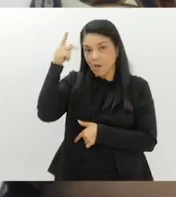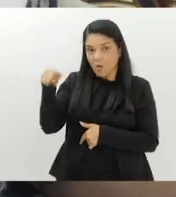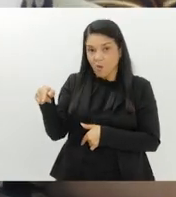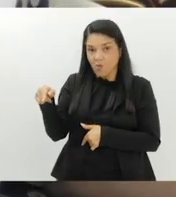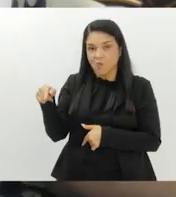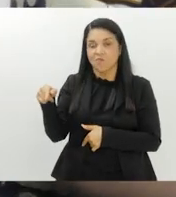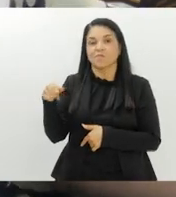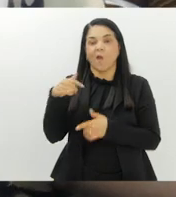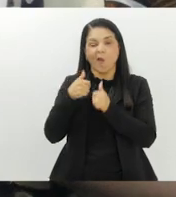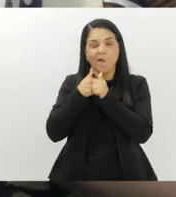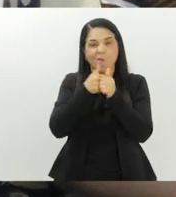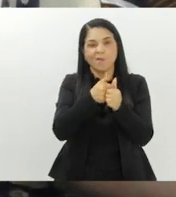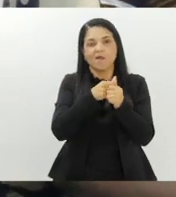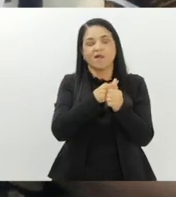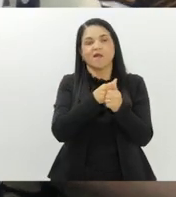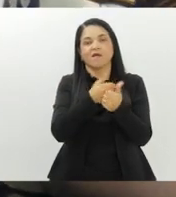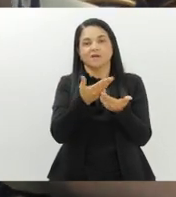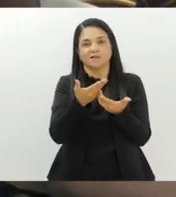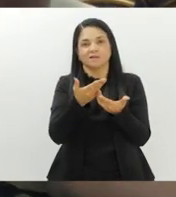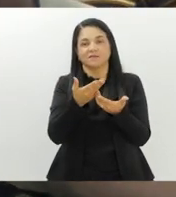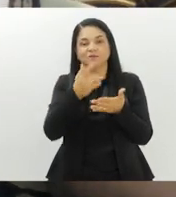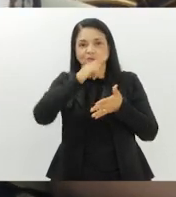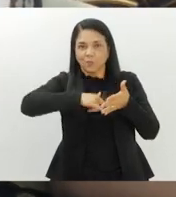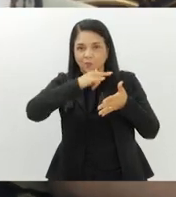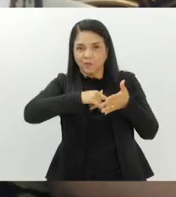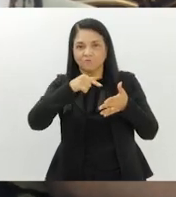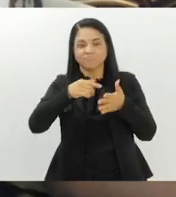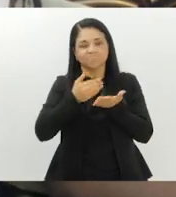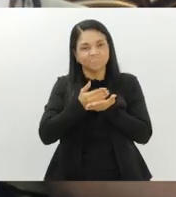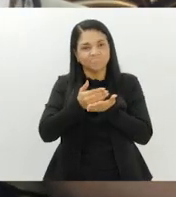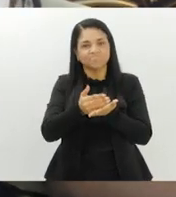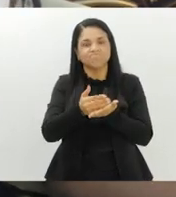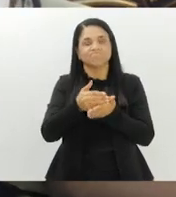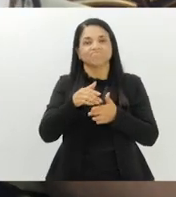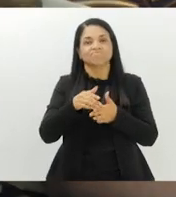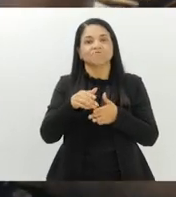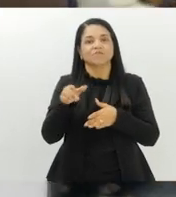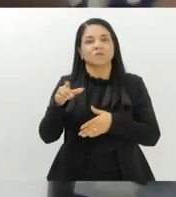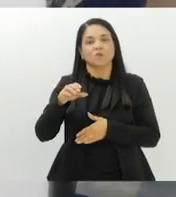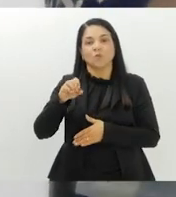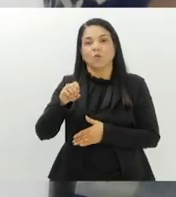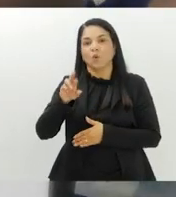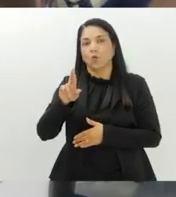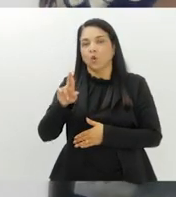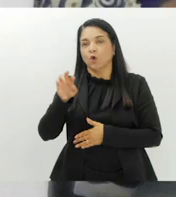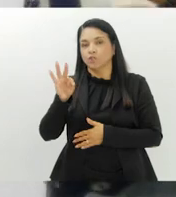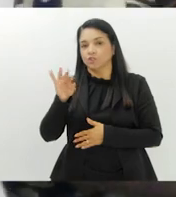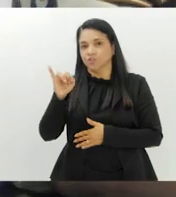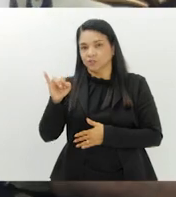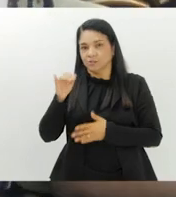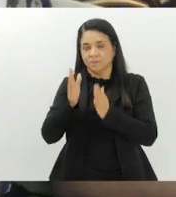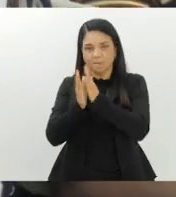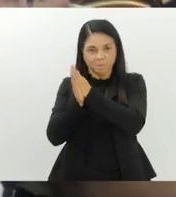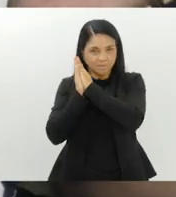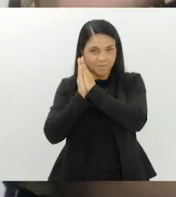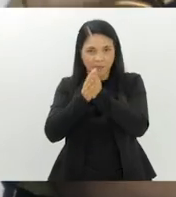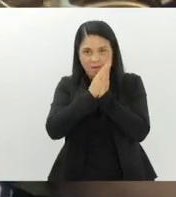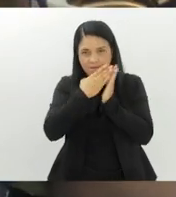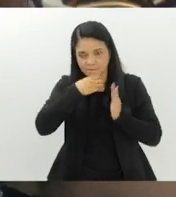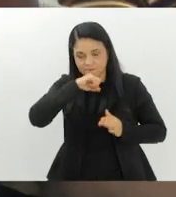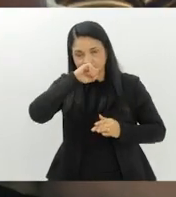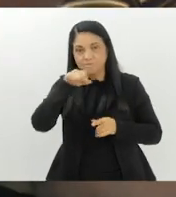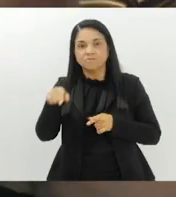poder acompanhar conosco. E eu acho que, a partir dessa iniciativa do Pai Ortiz, que gera todo esse movimento, ao qual a